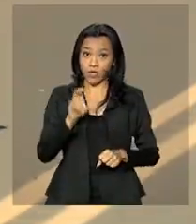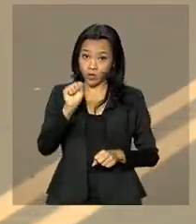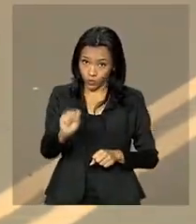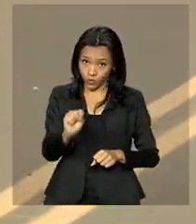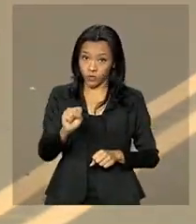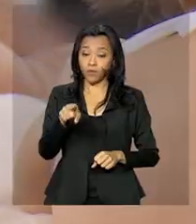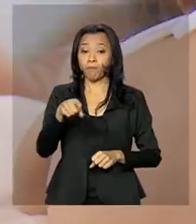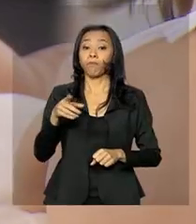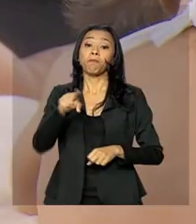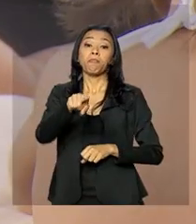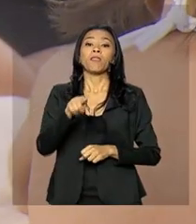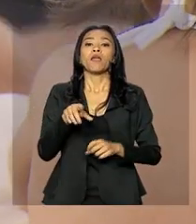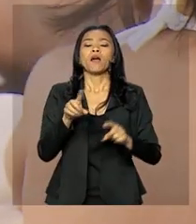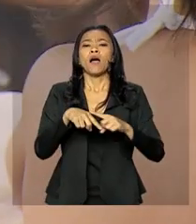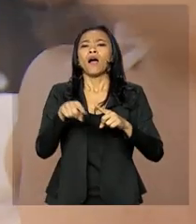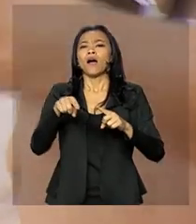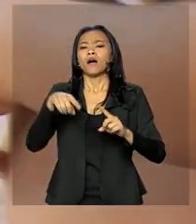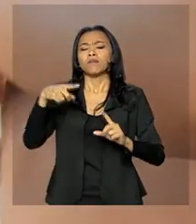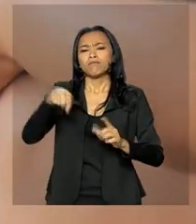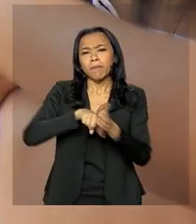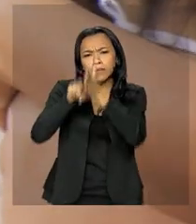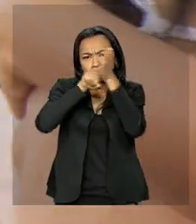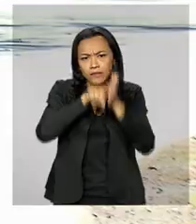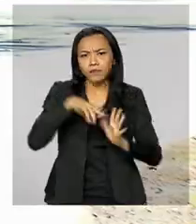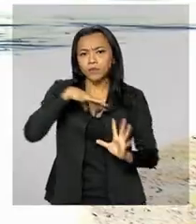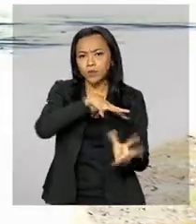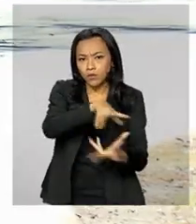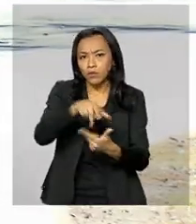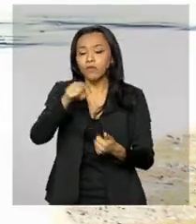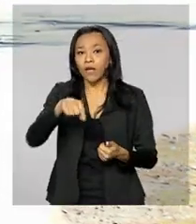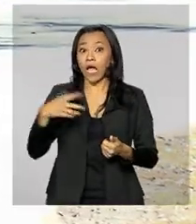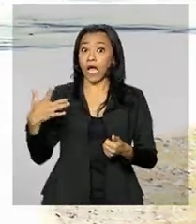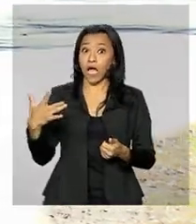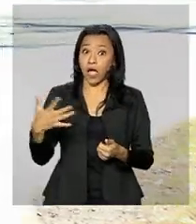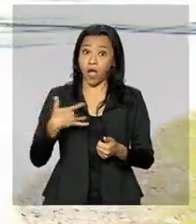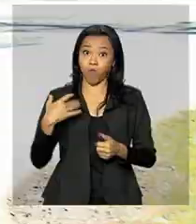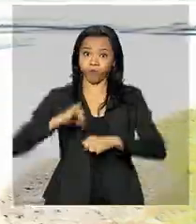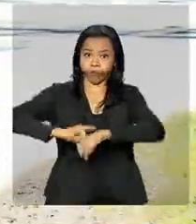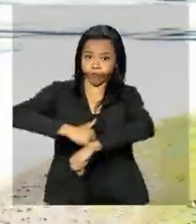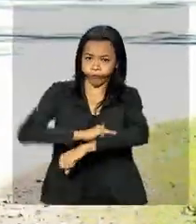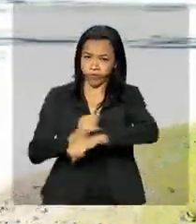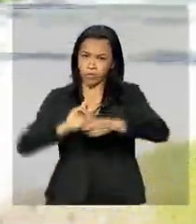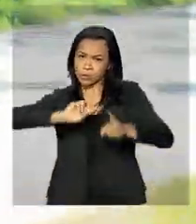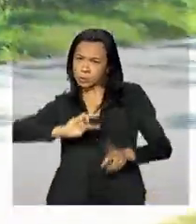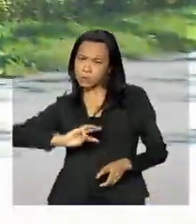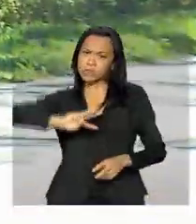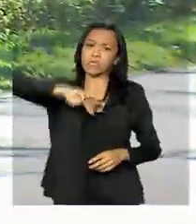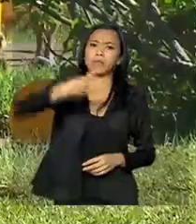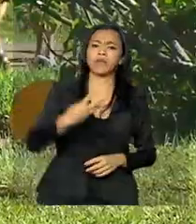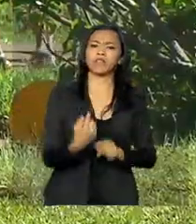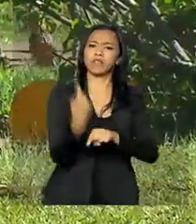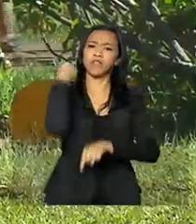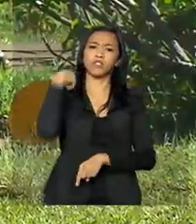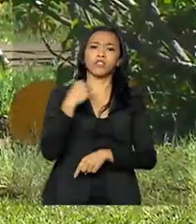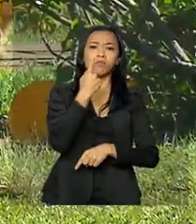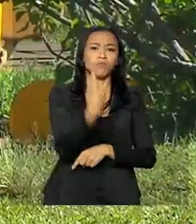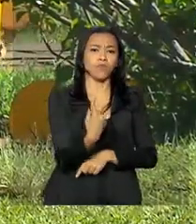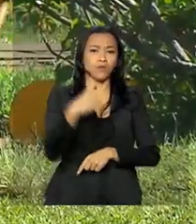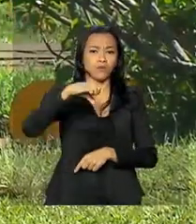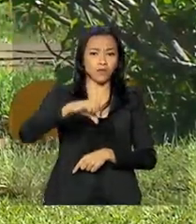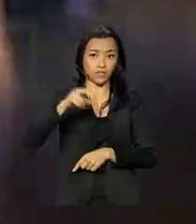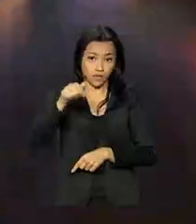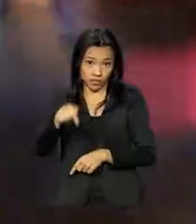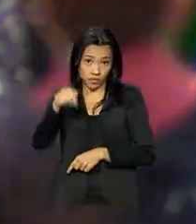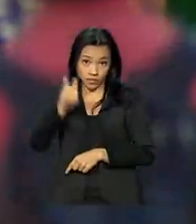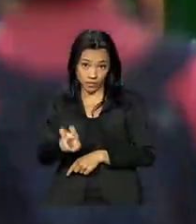de Saúde, a obesidade e o sobrepeso quase triplicaram desde 1975. Em